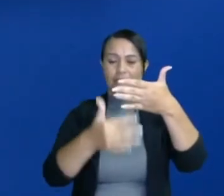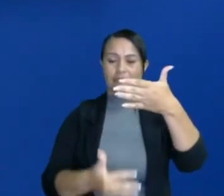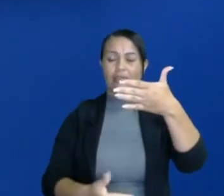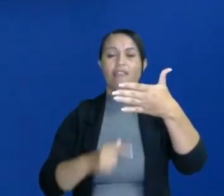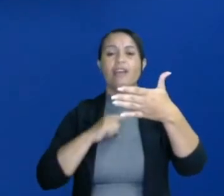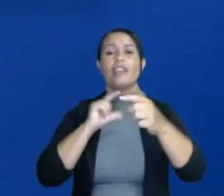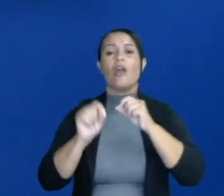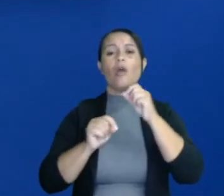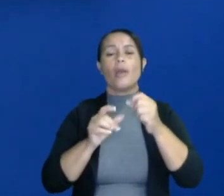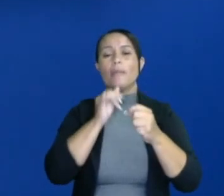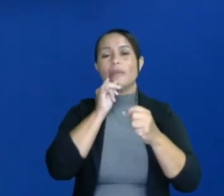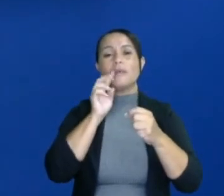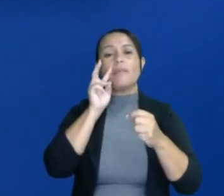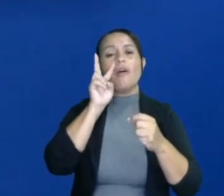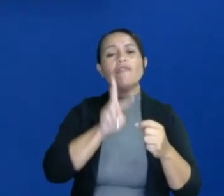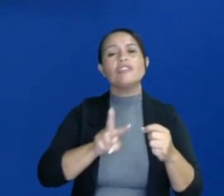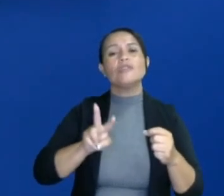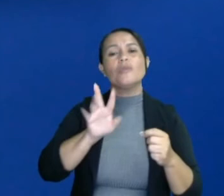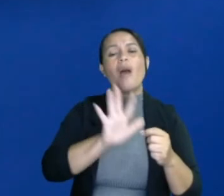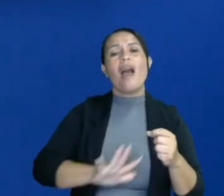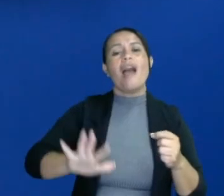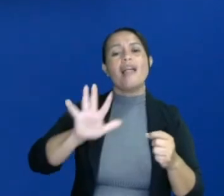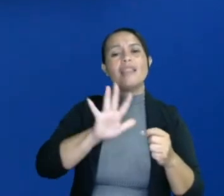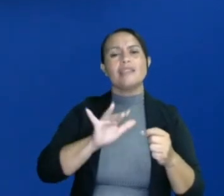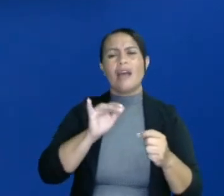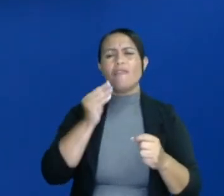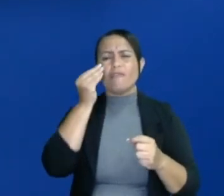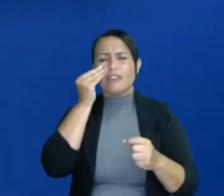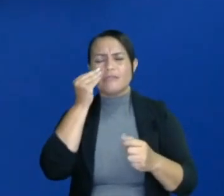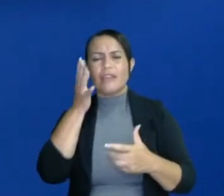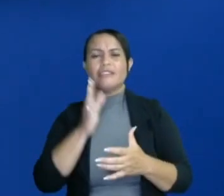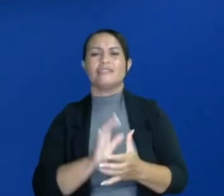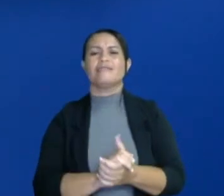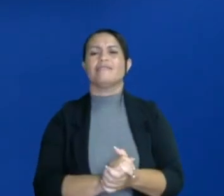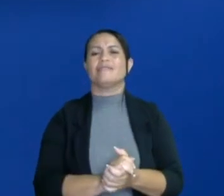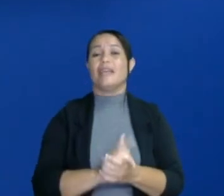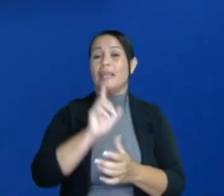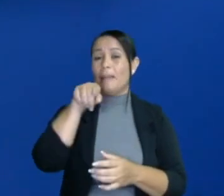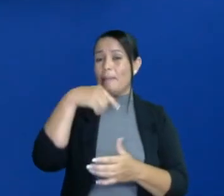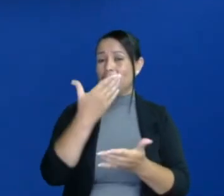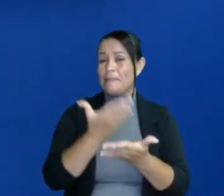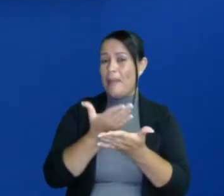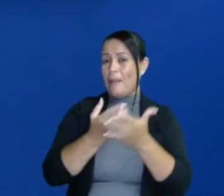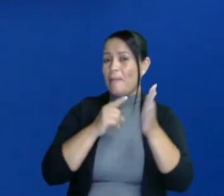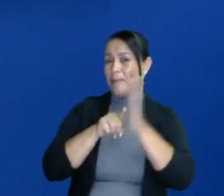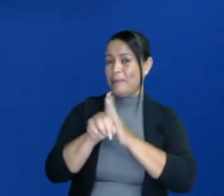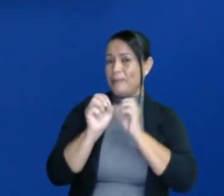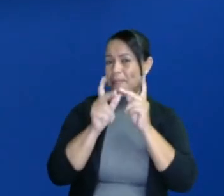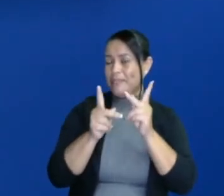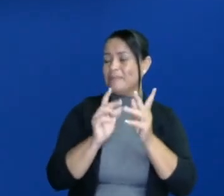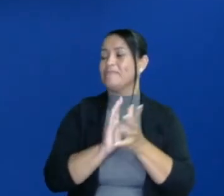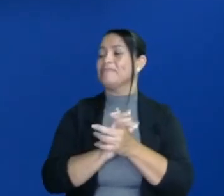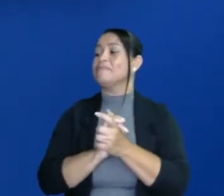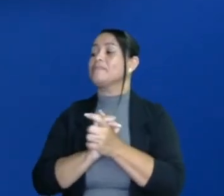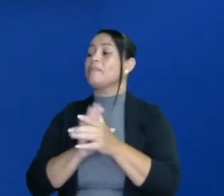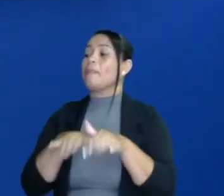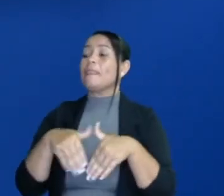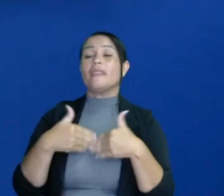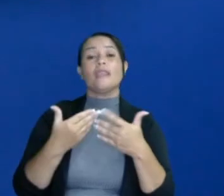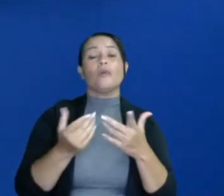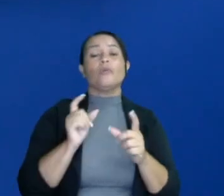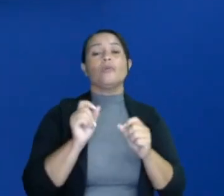ter a possibilidade de visualizar, inclusive, a sua casa. Faz o teste. E aí, na próxima aula, eu pergunto como é que foi. Bem, e